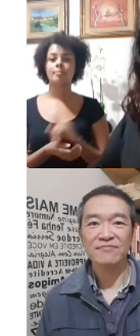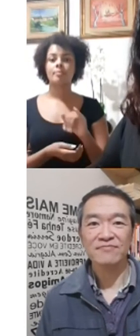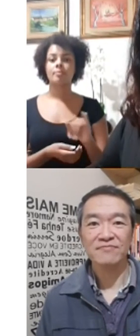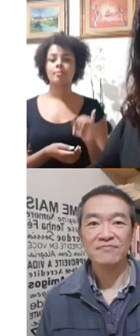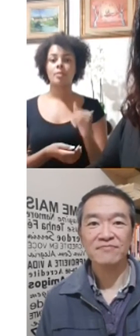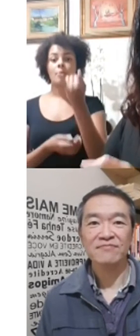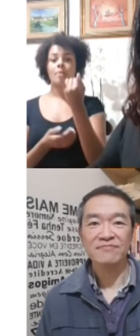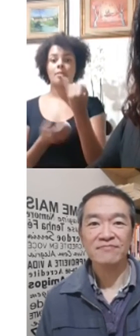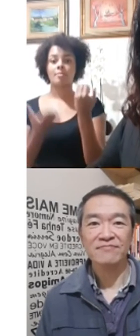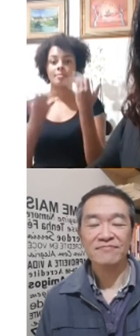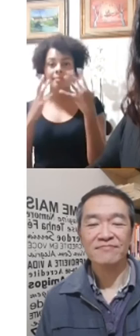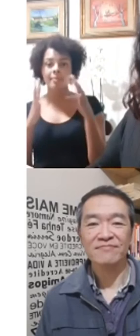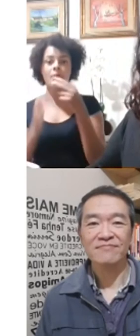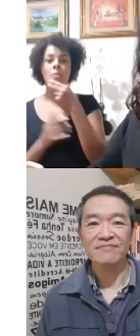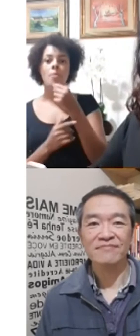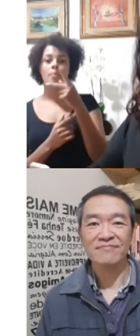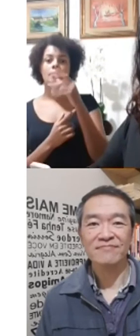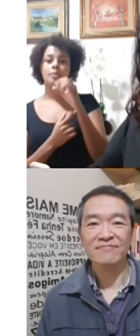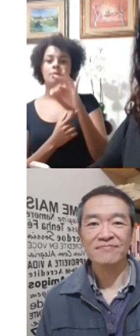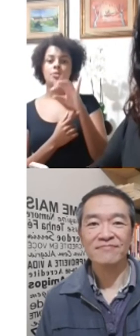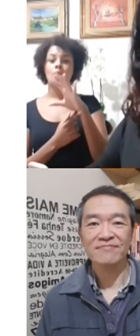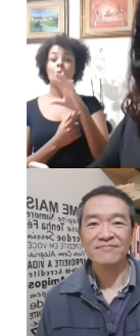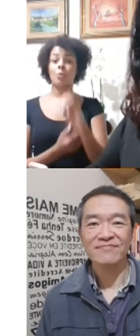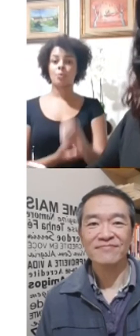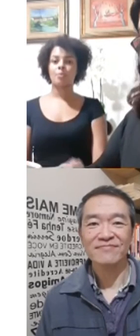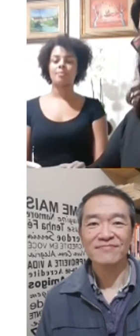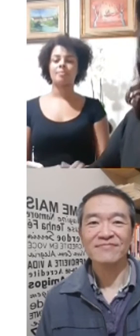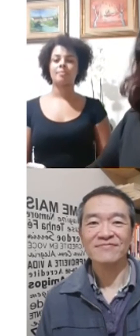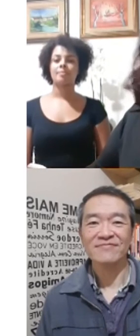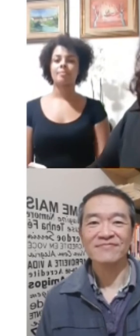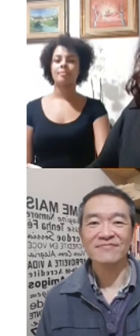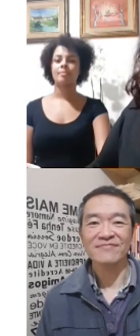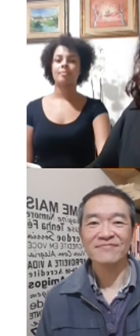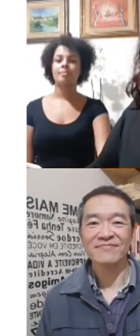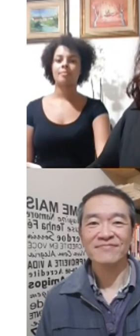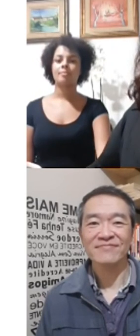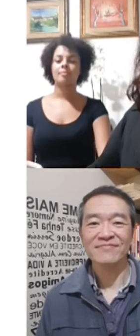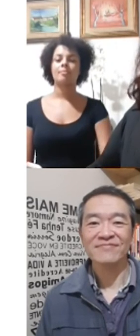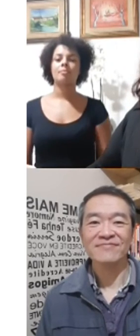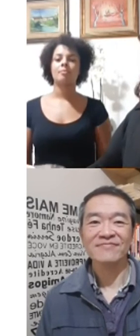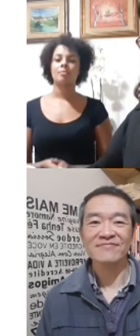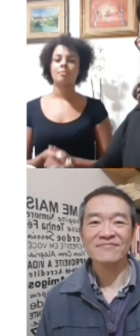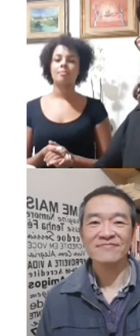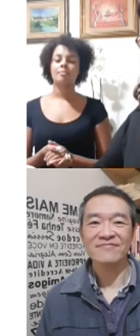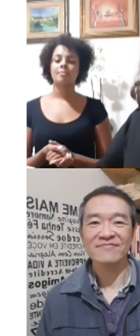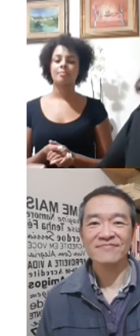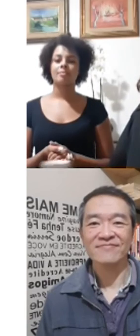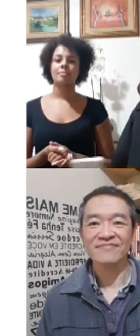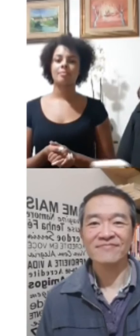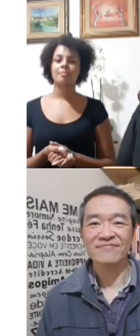para dar parabéns para o Pitico, hoje é aniversário do Pitico, né? Do José Anísio, e quero deixar um carinho com